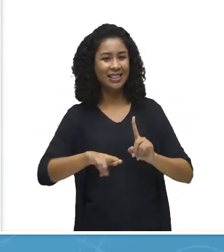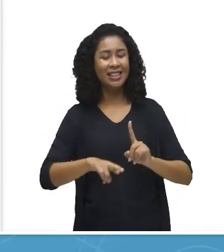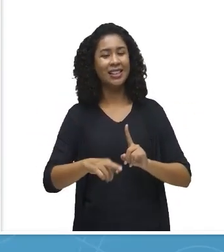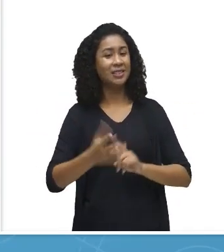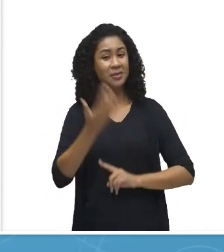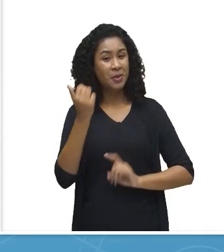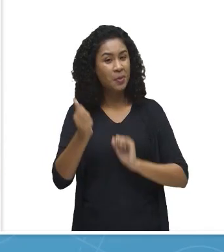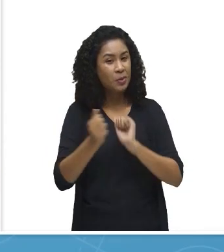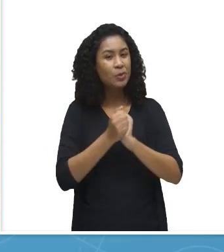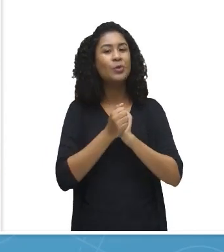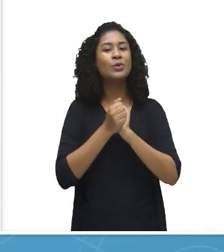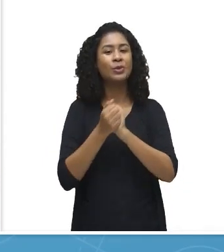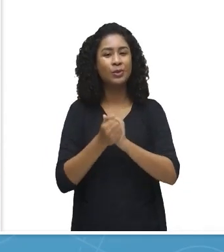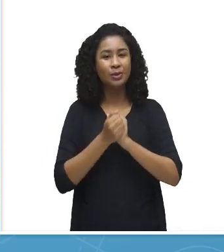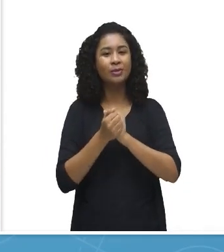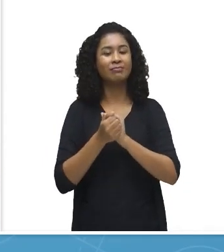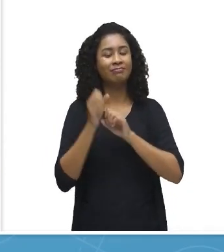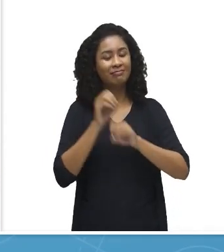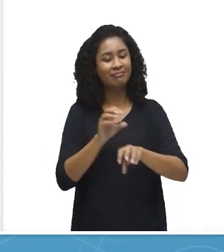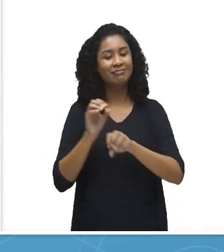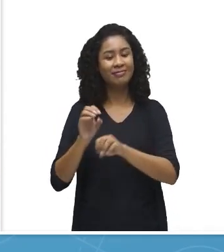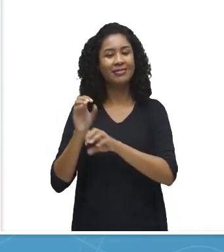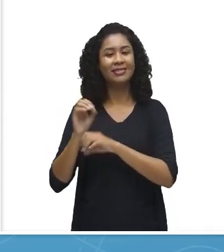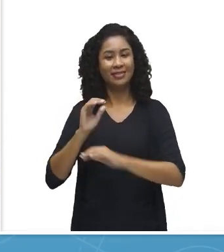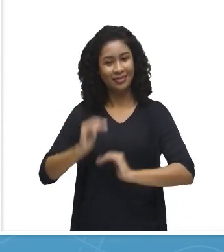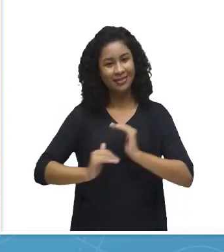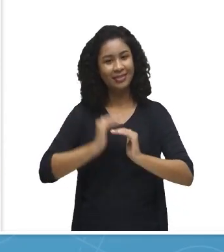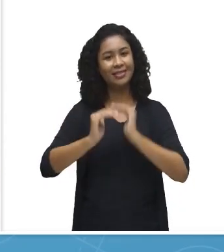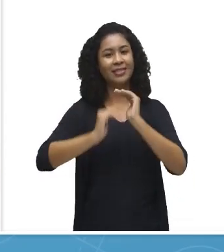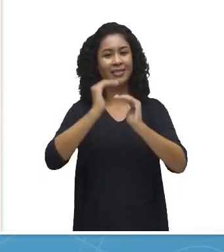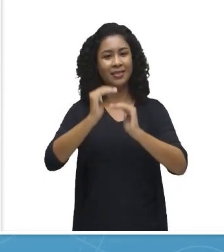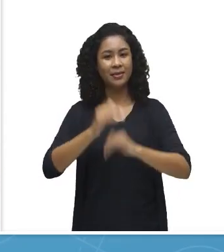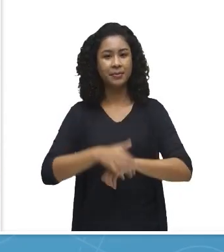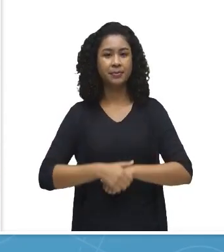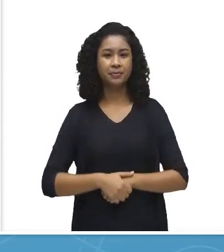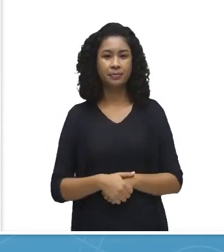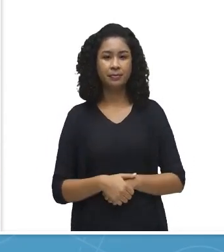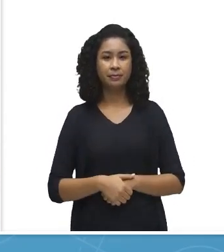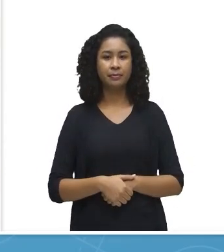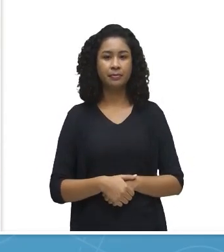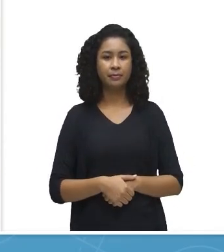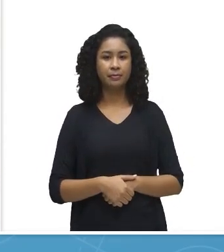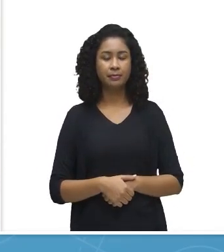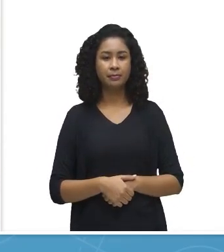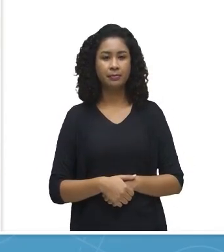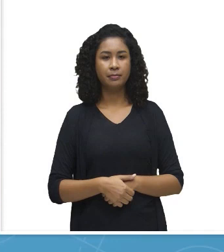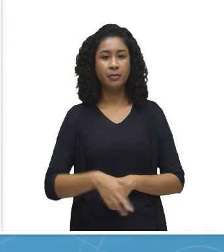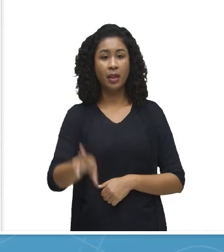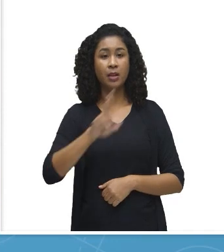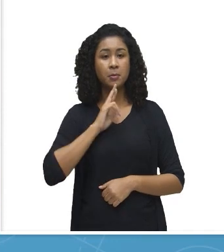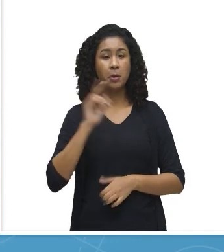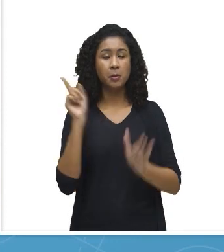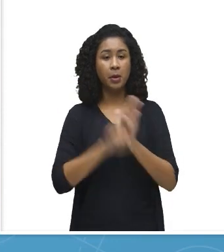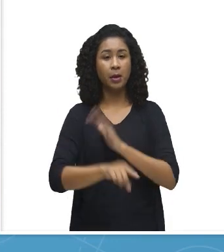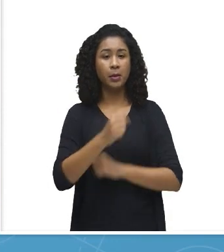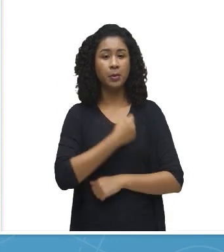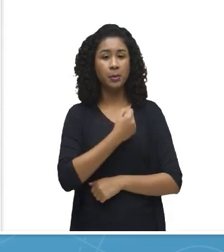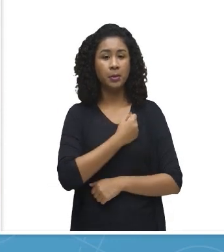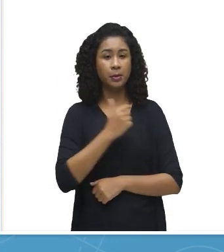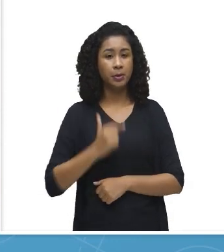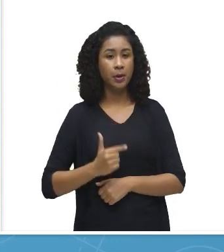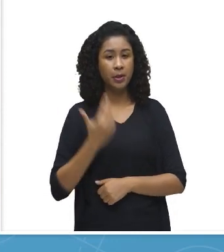juntos construir educação. E no gabarito 2, vamos lá ver o que foi colocado?